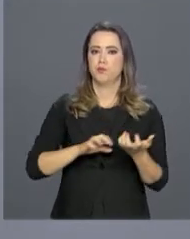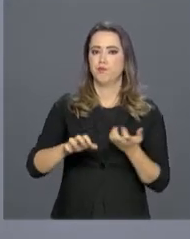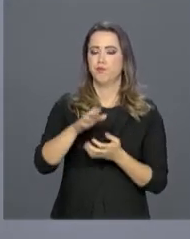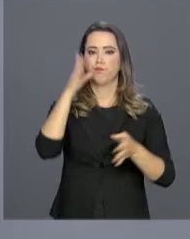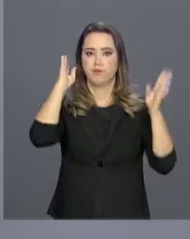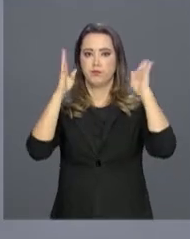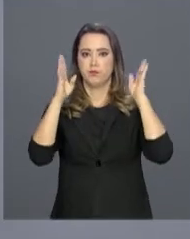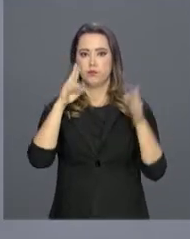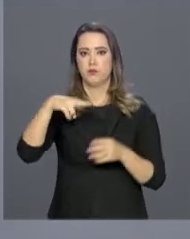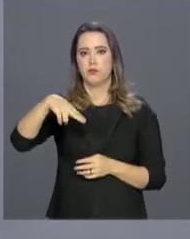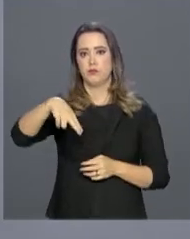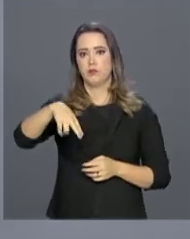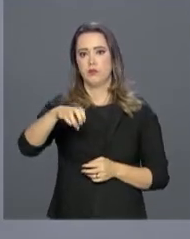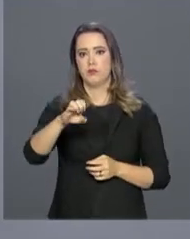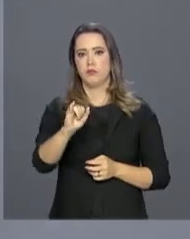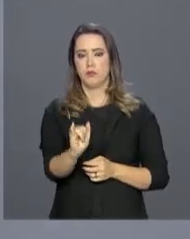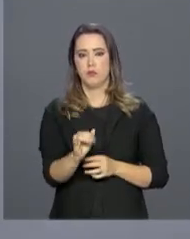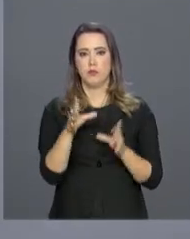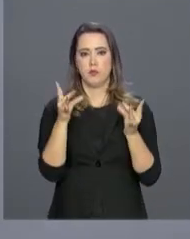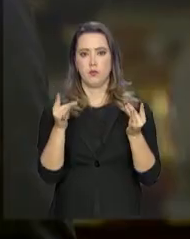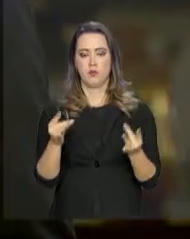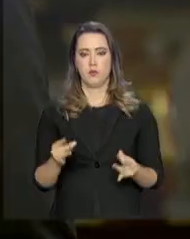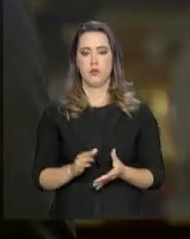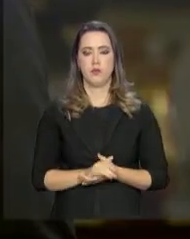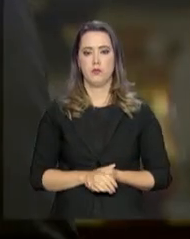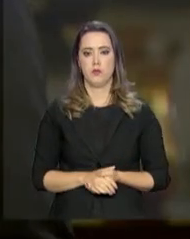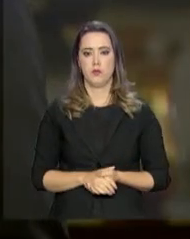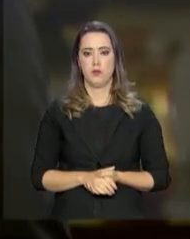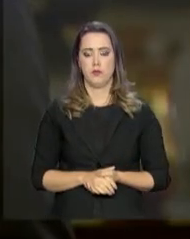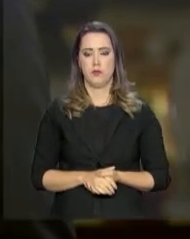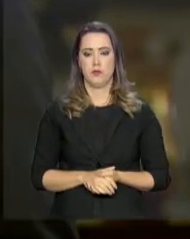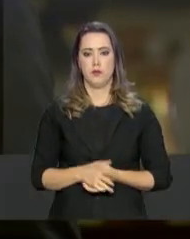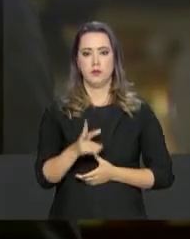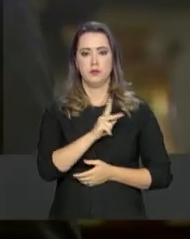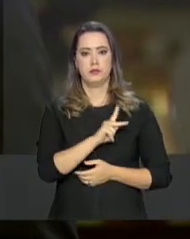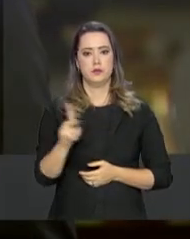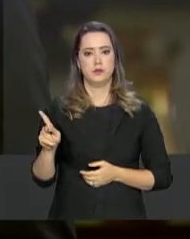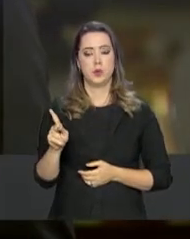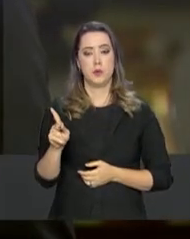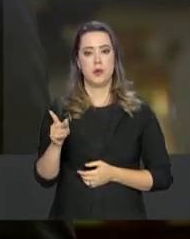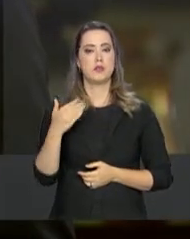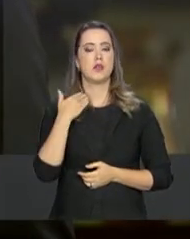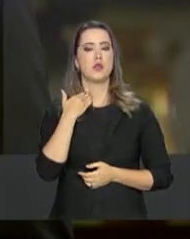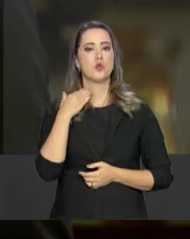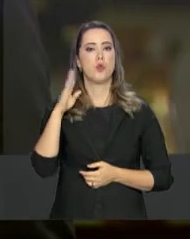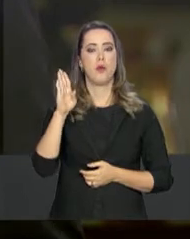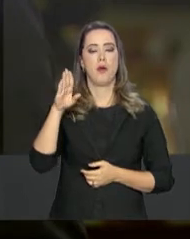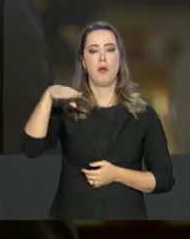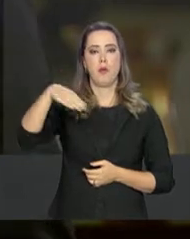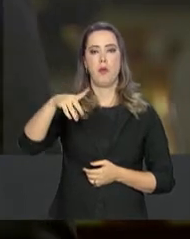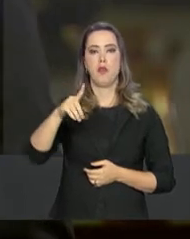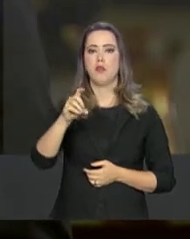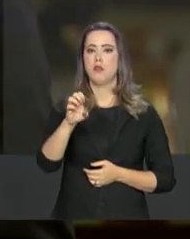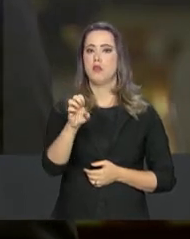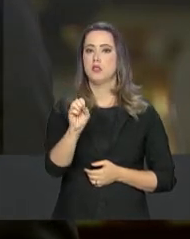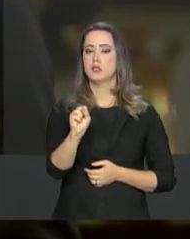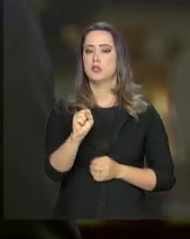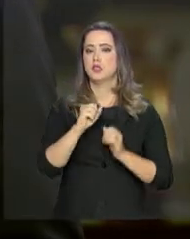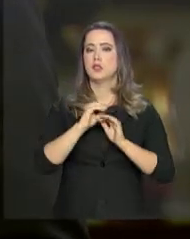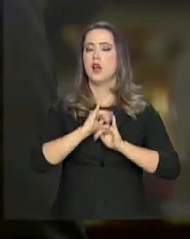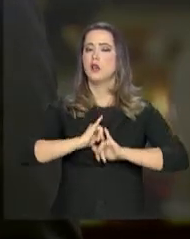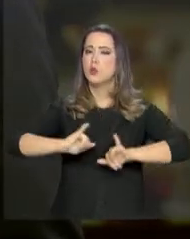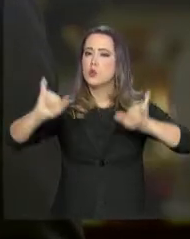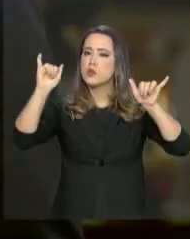O repórter Ney Pereira tem os detalhes. O presidente do BNDES, Diogo Oliveira, anunciou que o